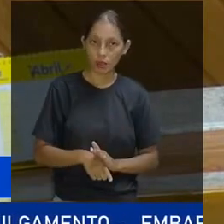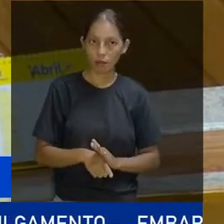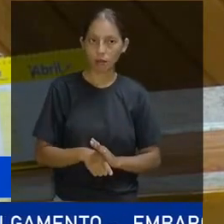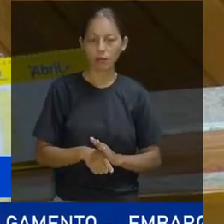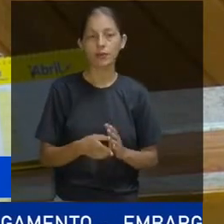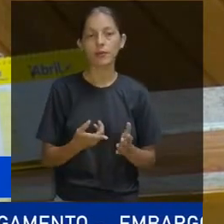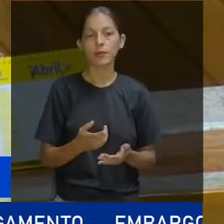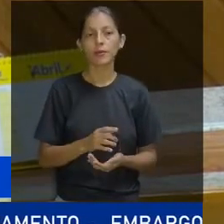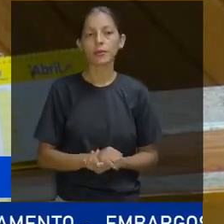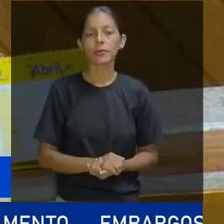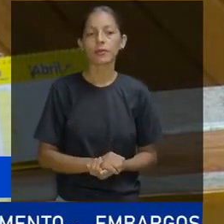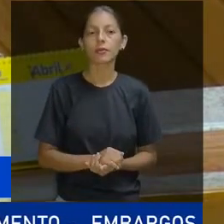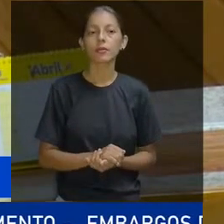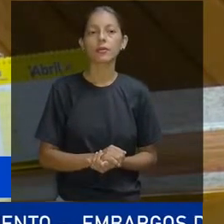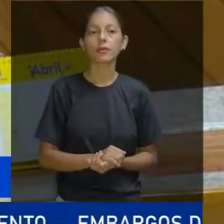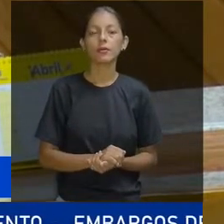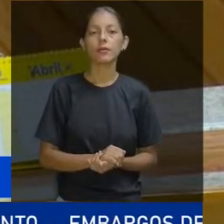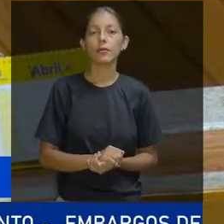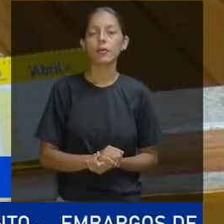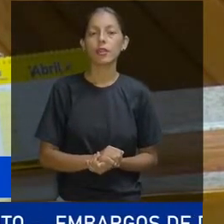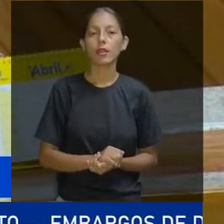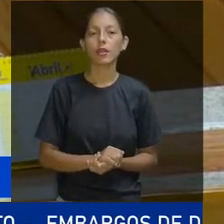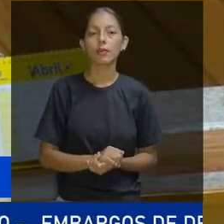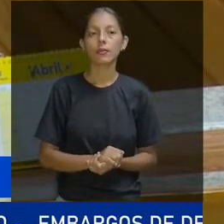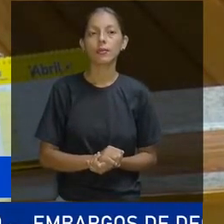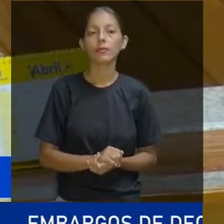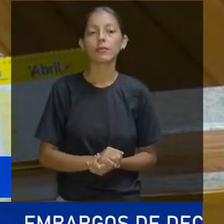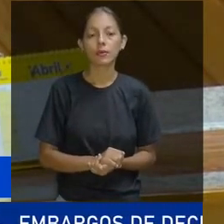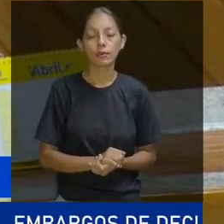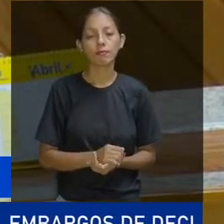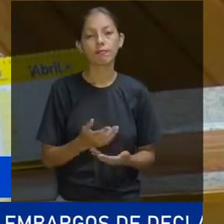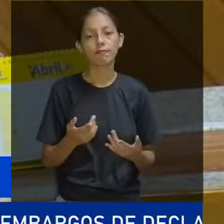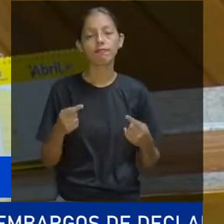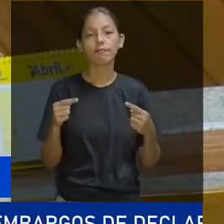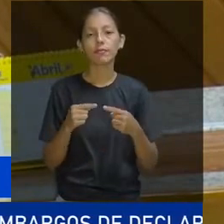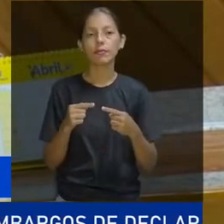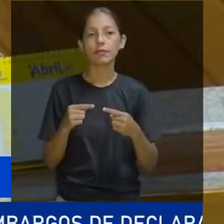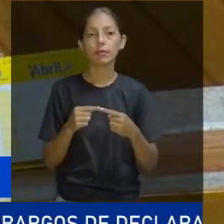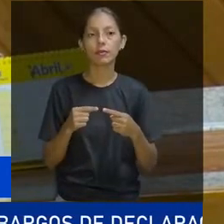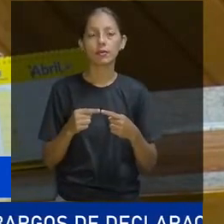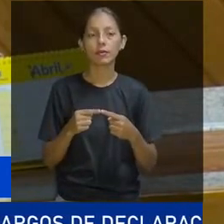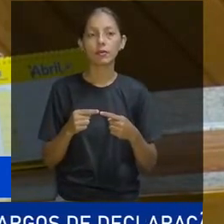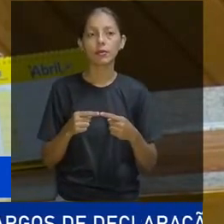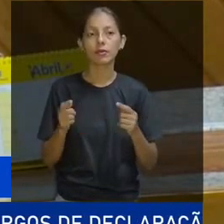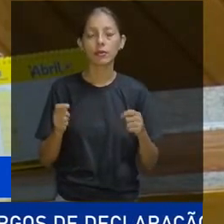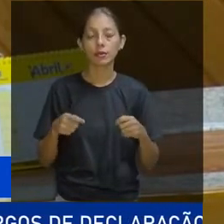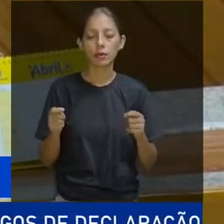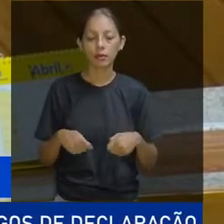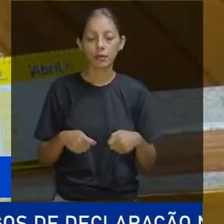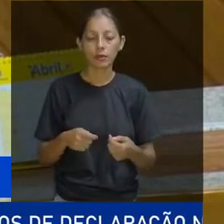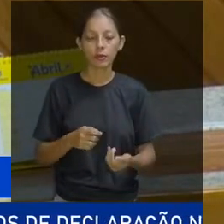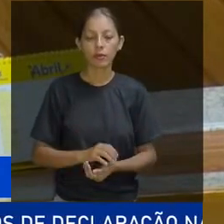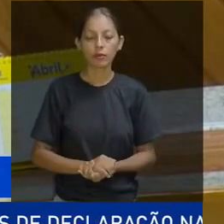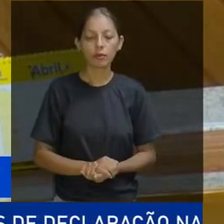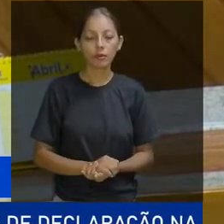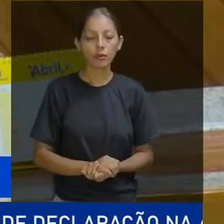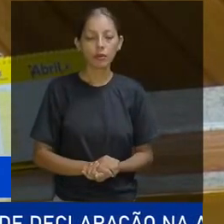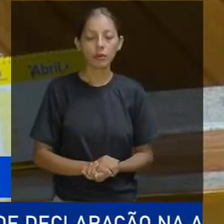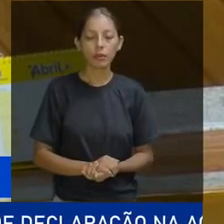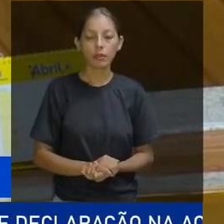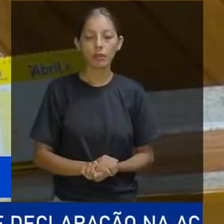contextualização do que foi trazido para o julgador e aplique, inclusive, a fungibilidade para poder tomar uma ação por